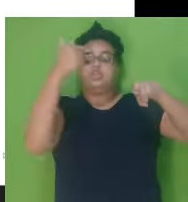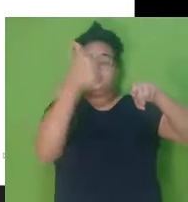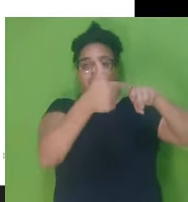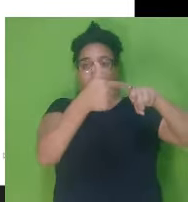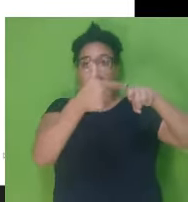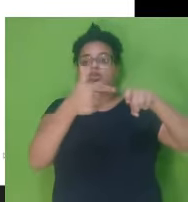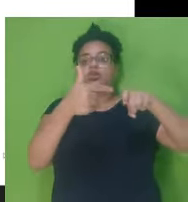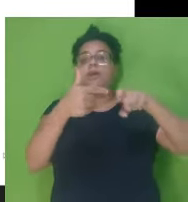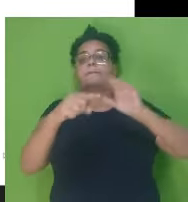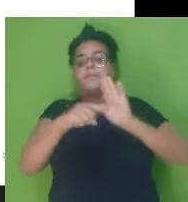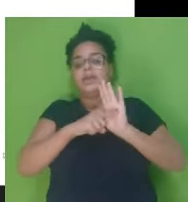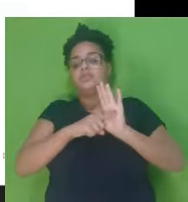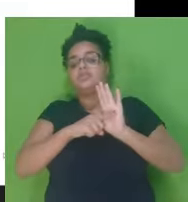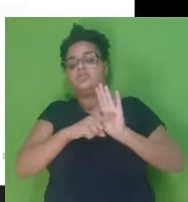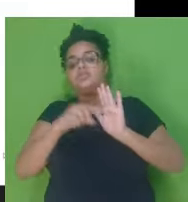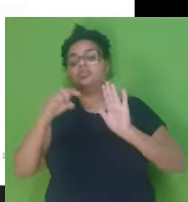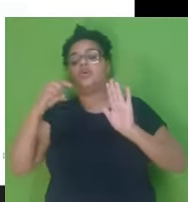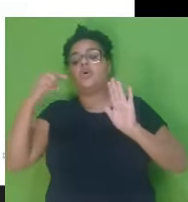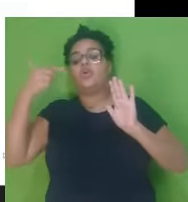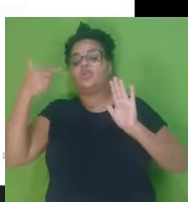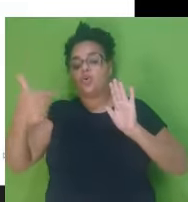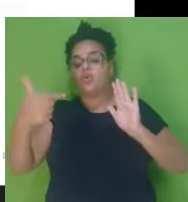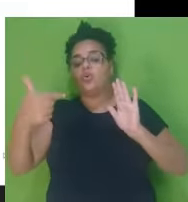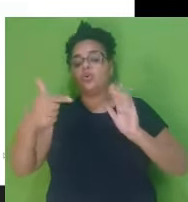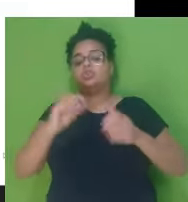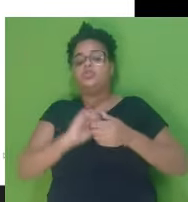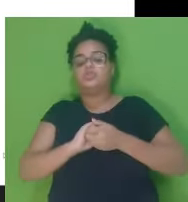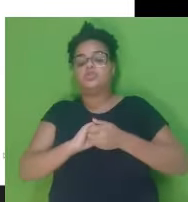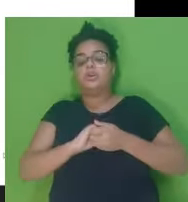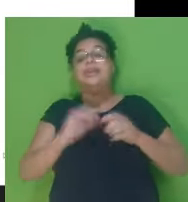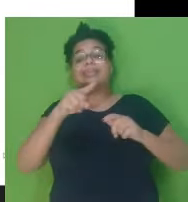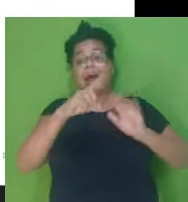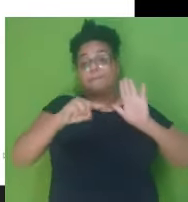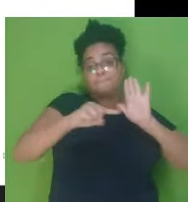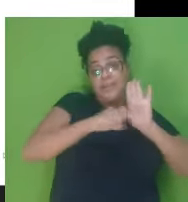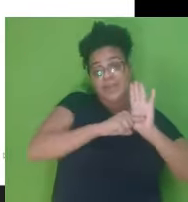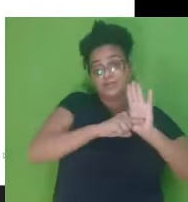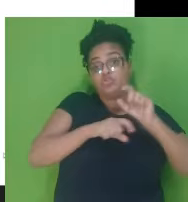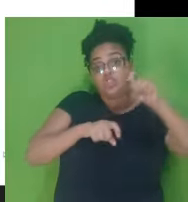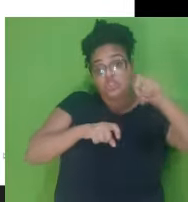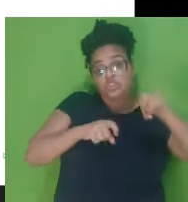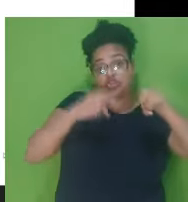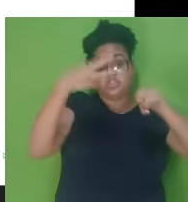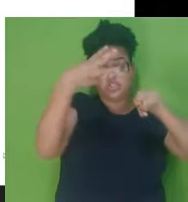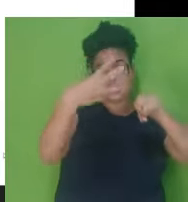dá x3. Vai colocar aqui menos x3.